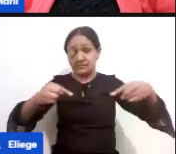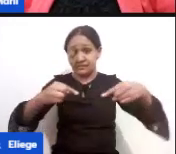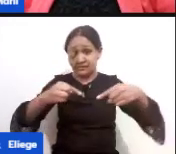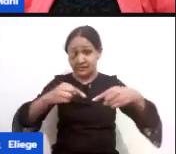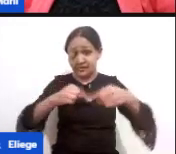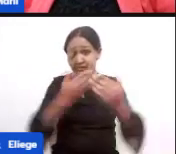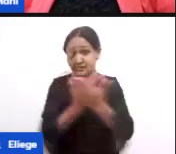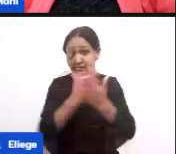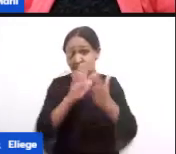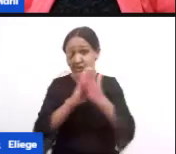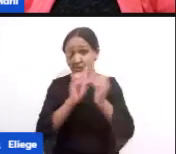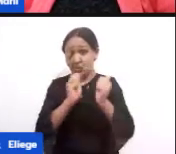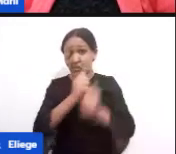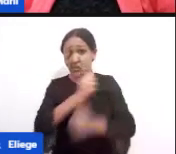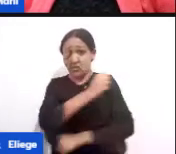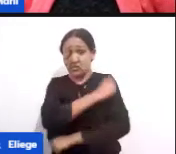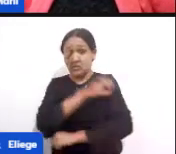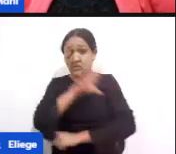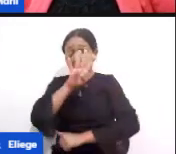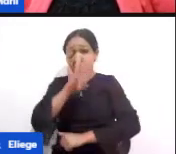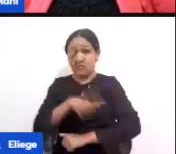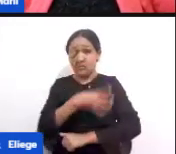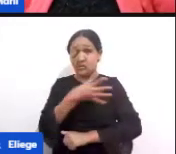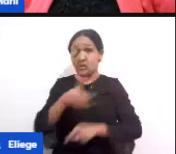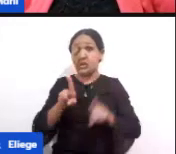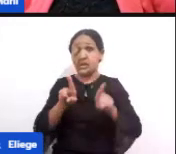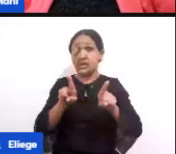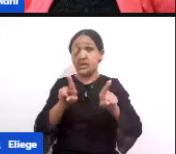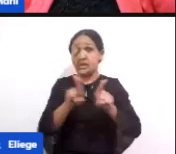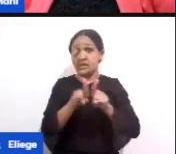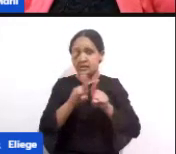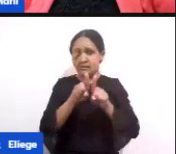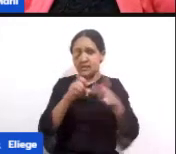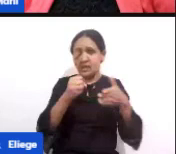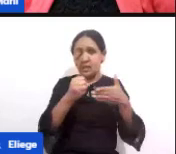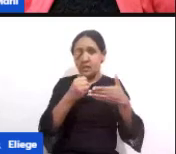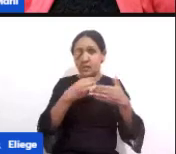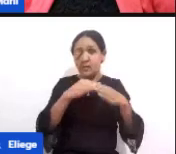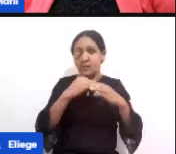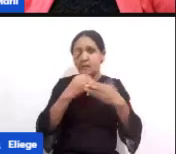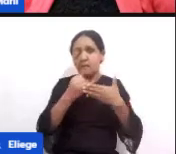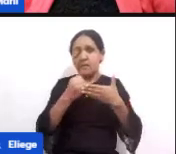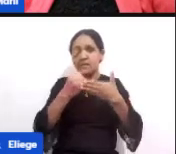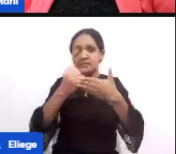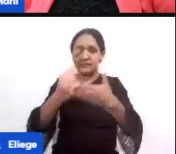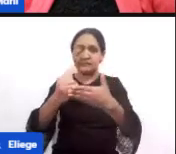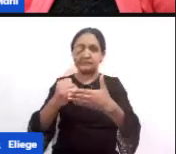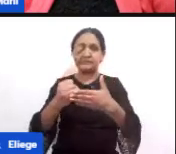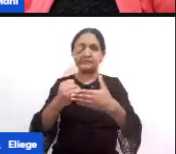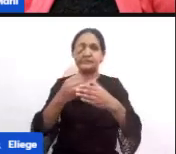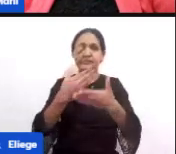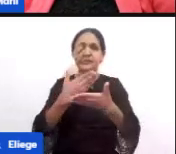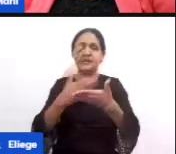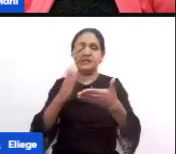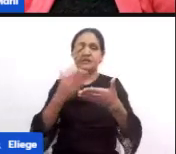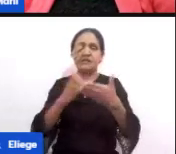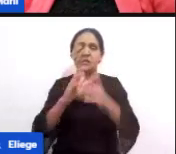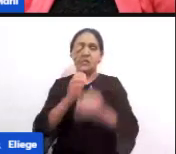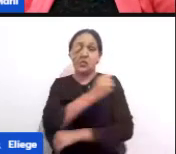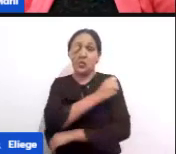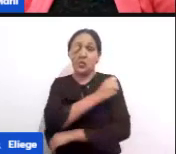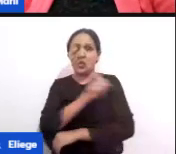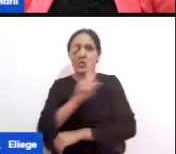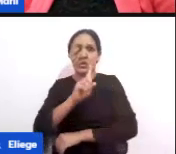escalonados e também ser enviado para as crianças que optaram em não participar das aulas